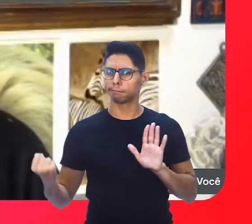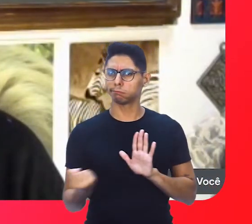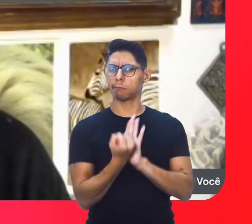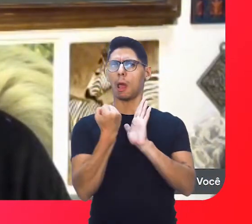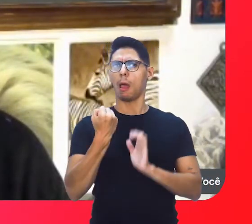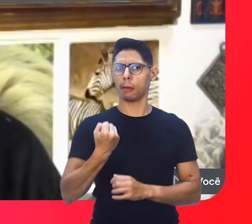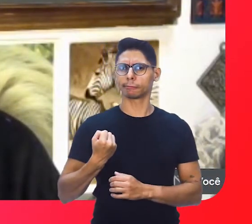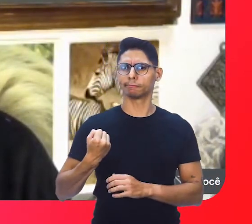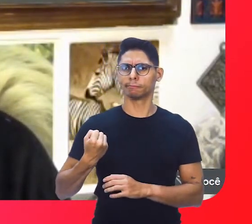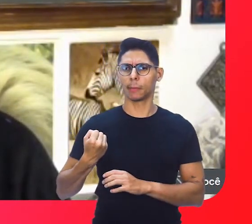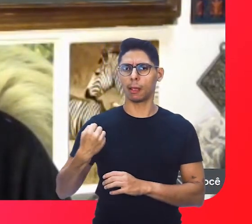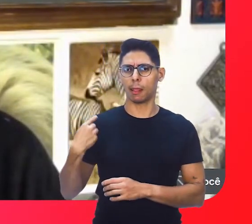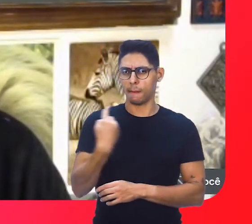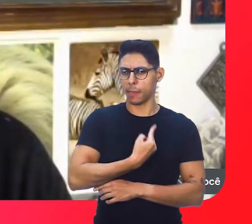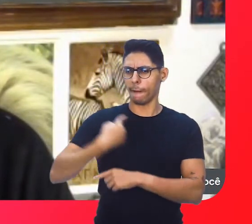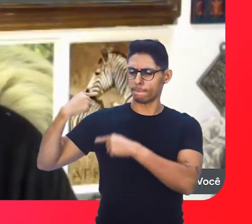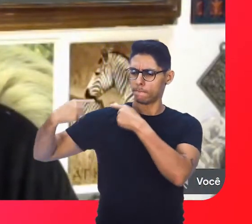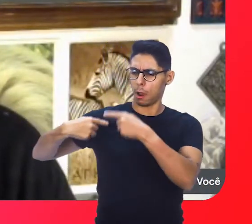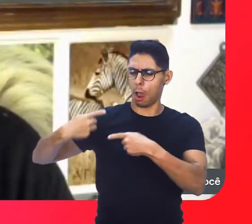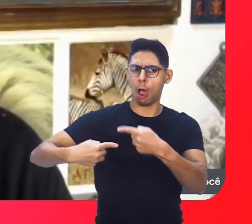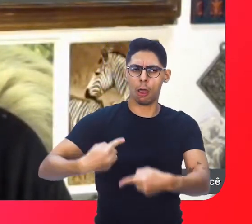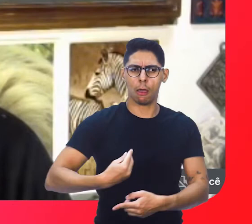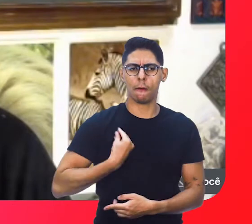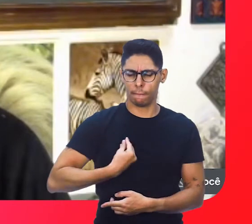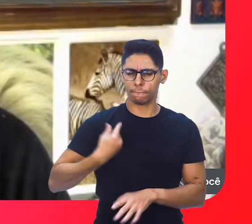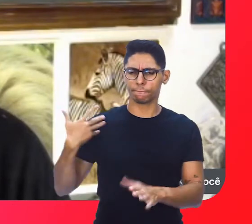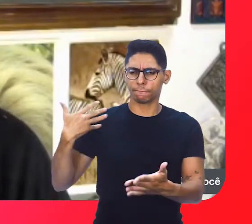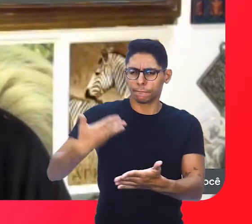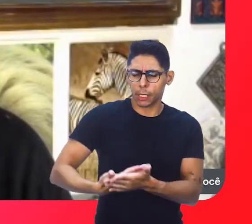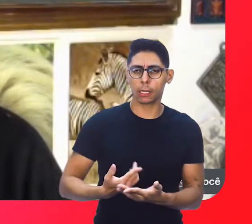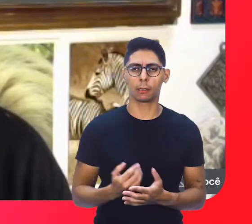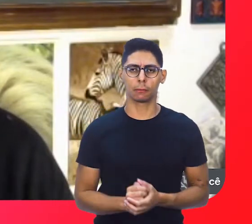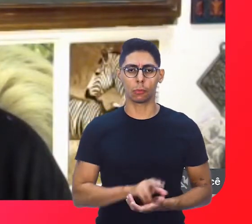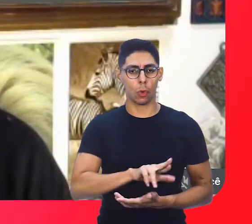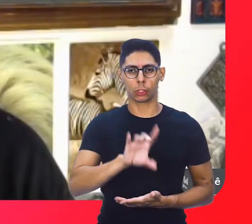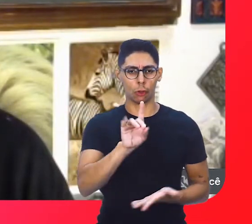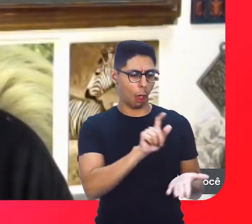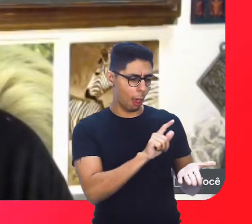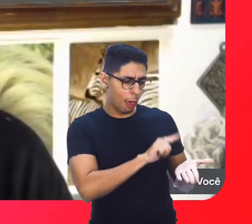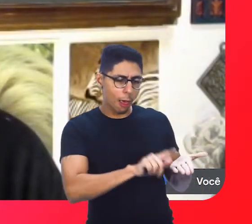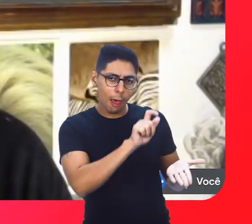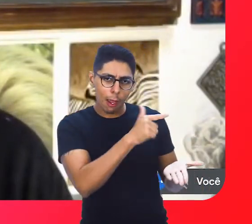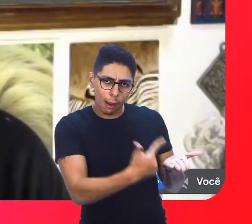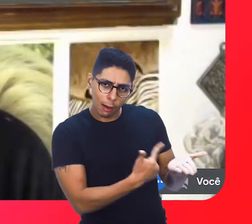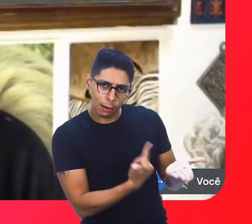minha trajetória, né, para além dos meus livros, porque em